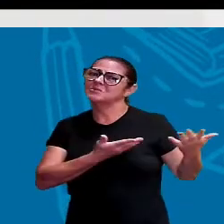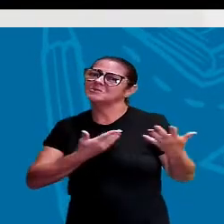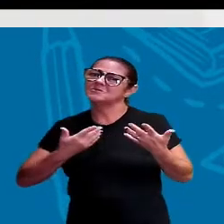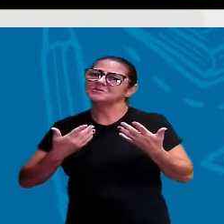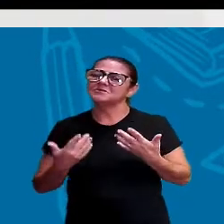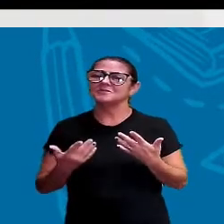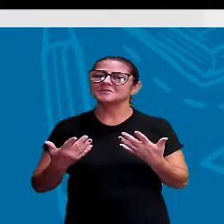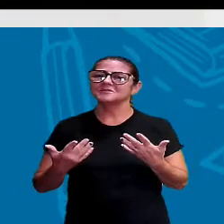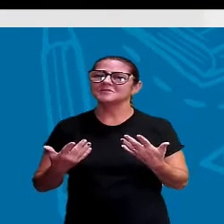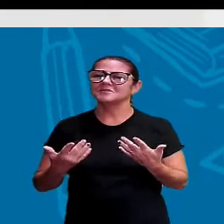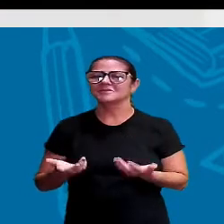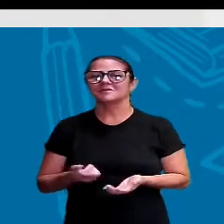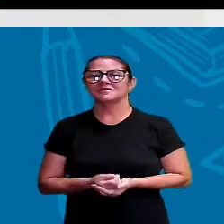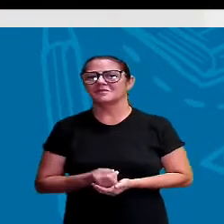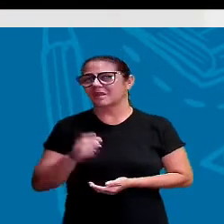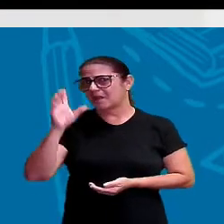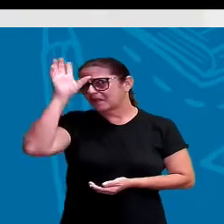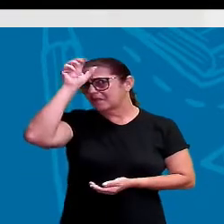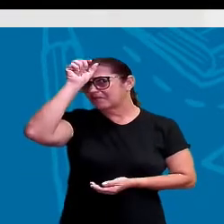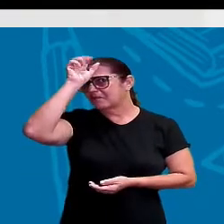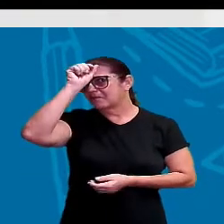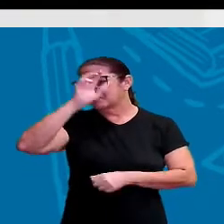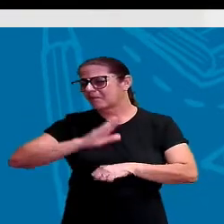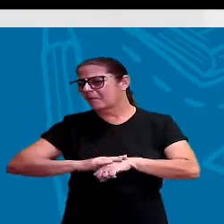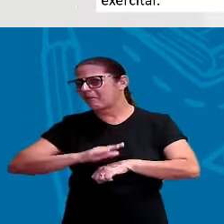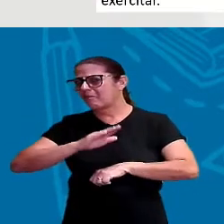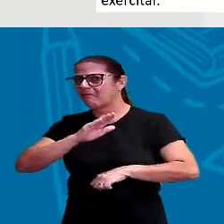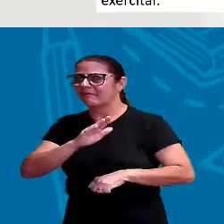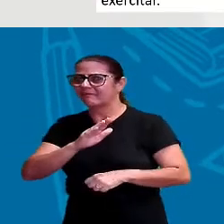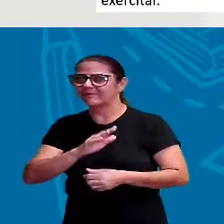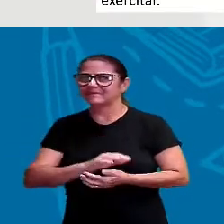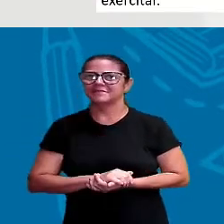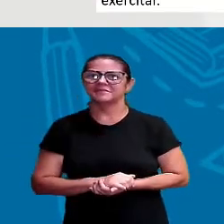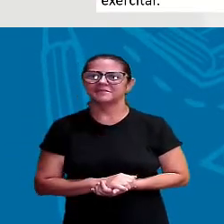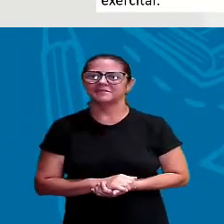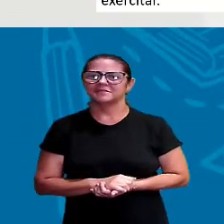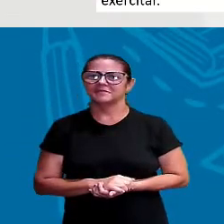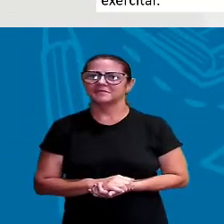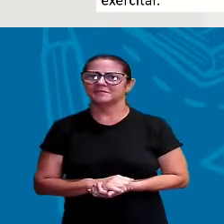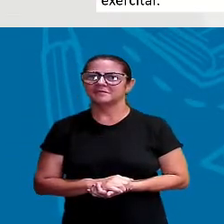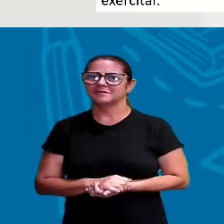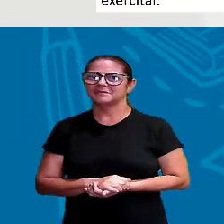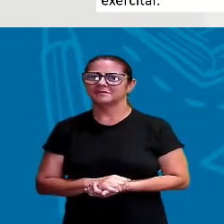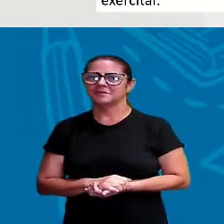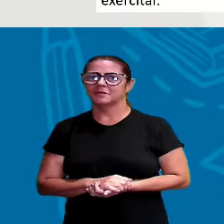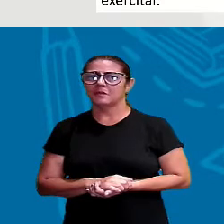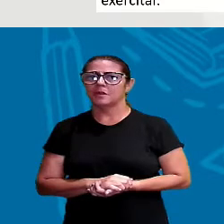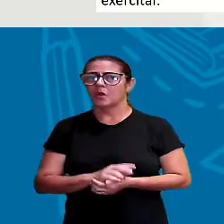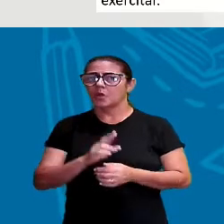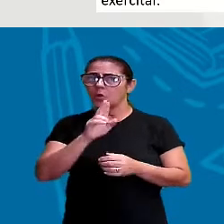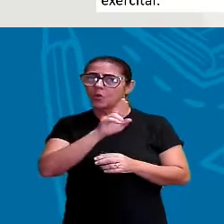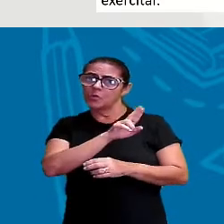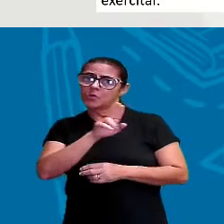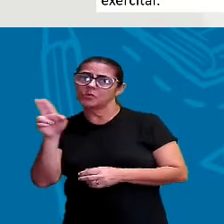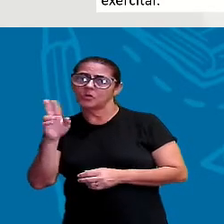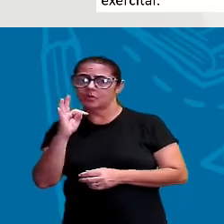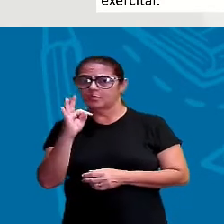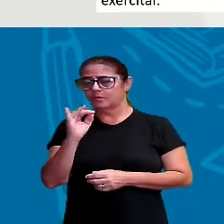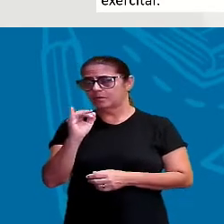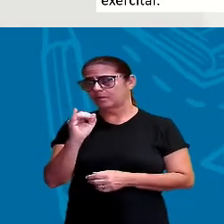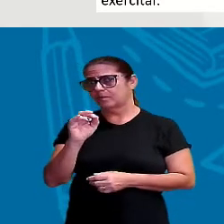se deliciar nessa aula sobre comic strips. Bom, o nome tirinha,